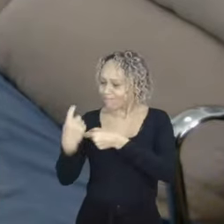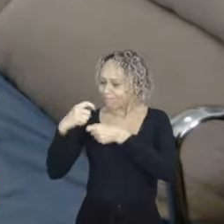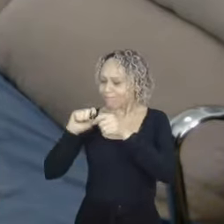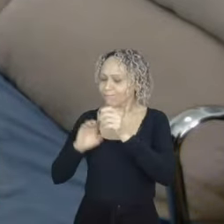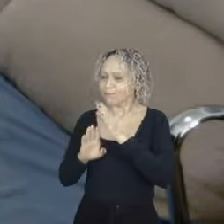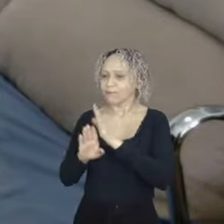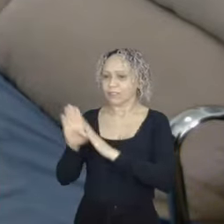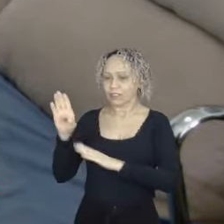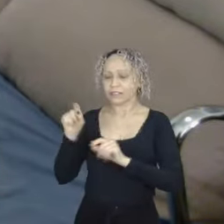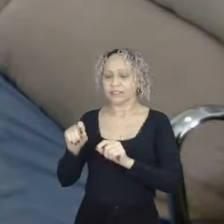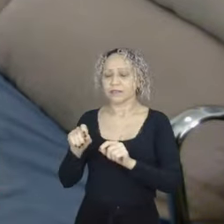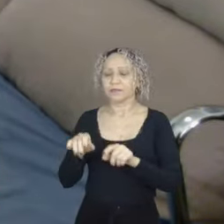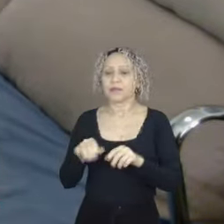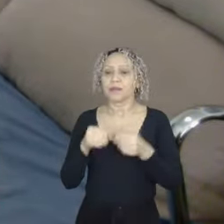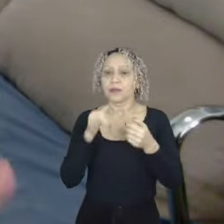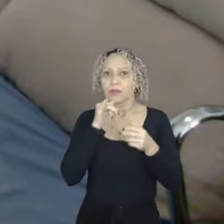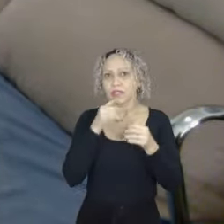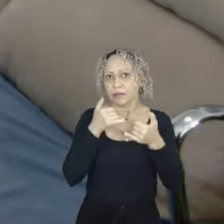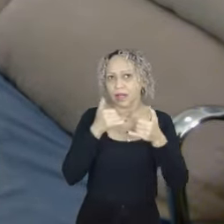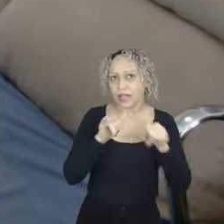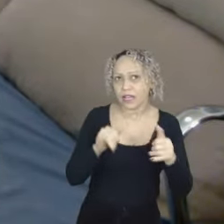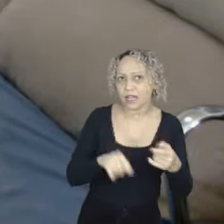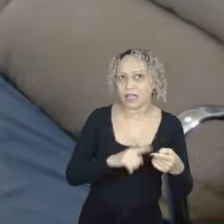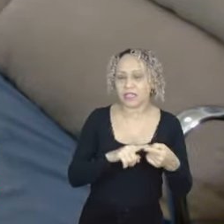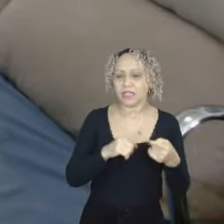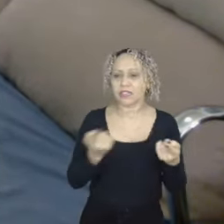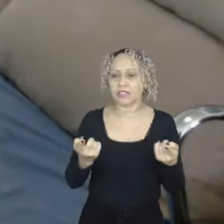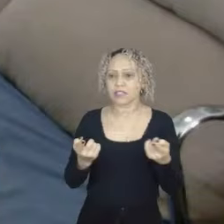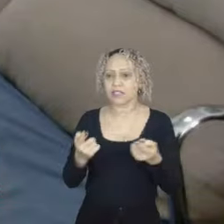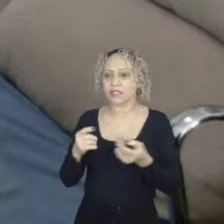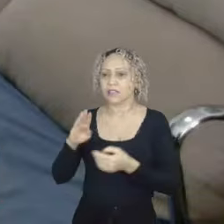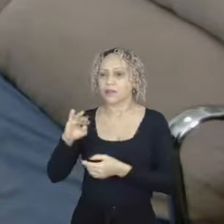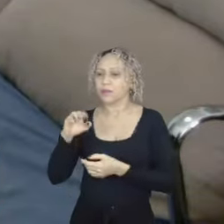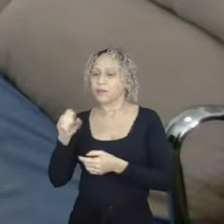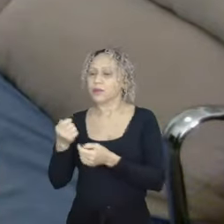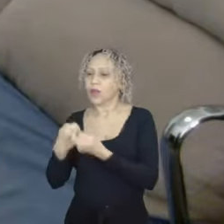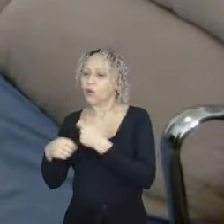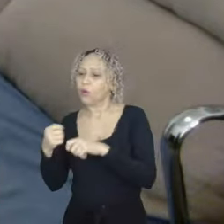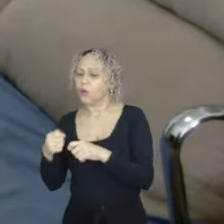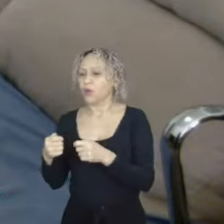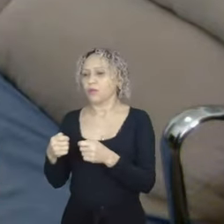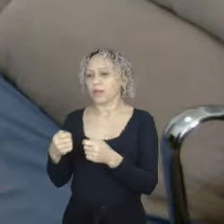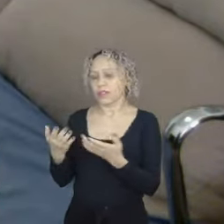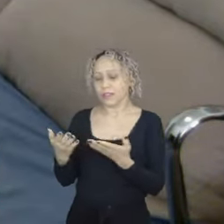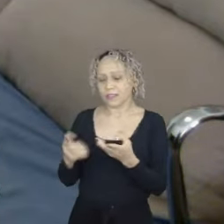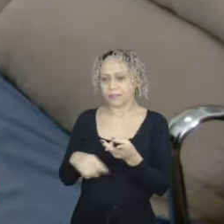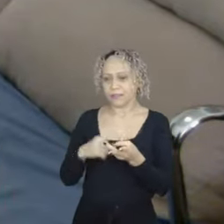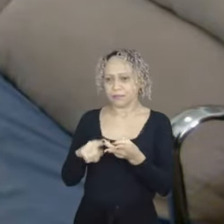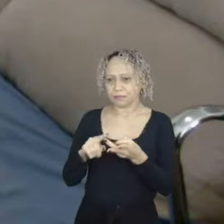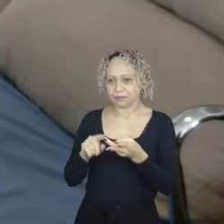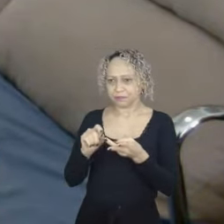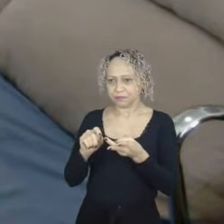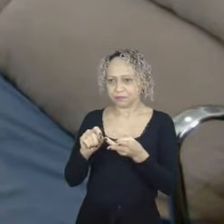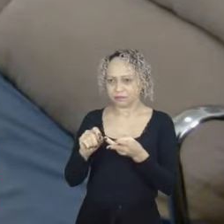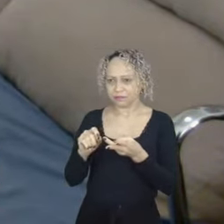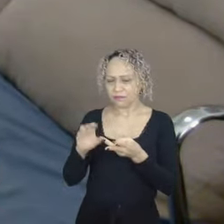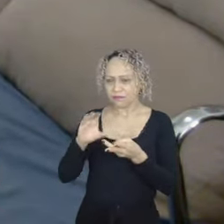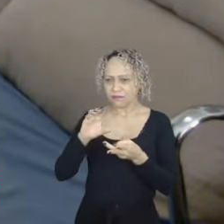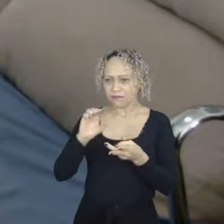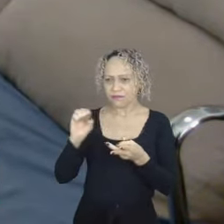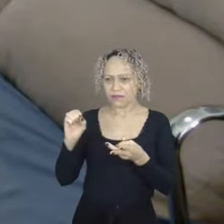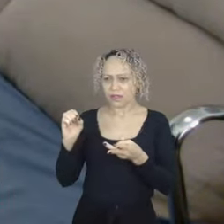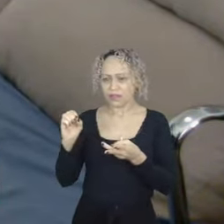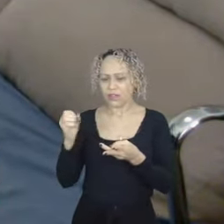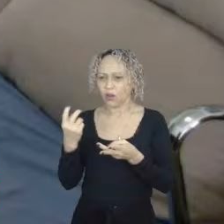transformação energética, né, investimento em inovação, em bioeconomia, em mercados de carbono,